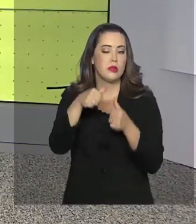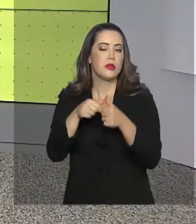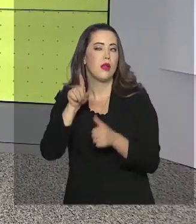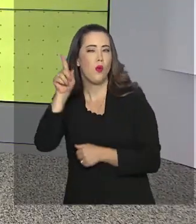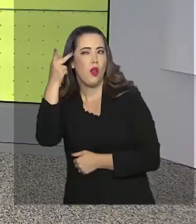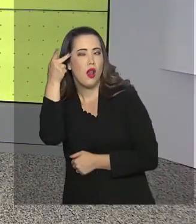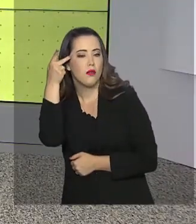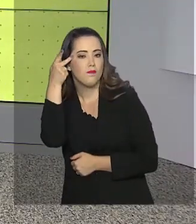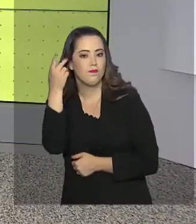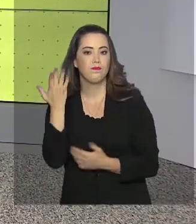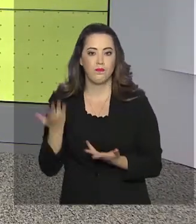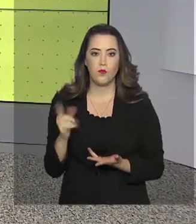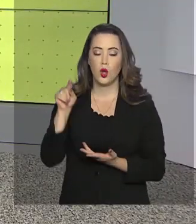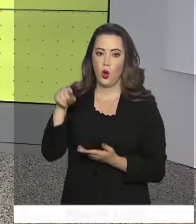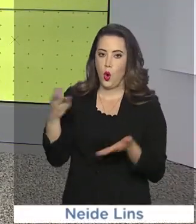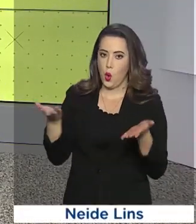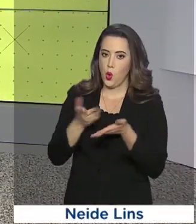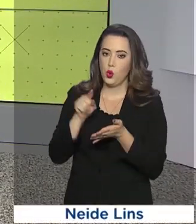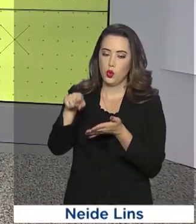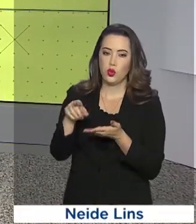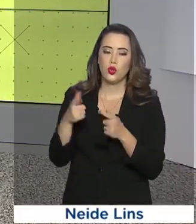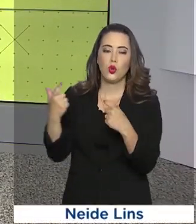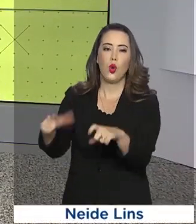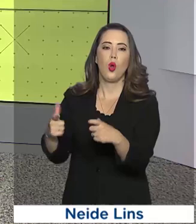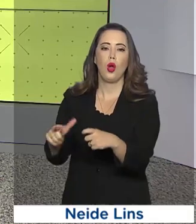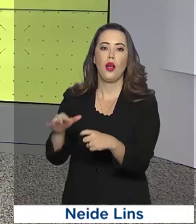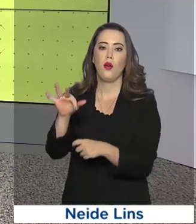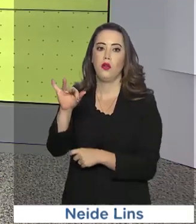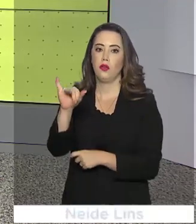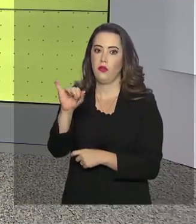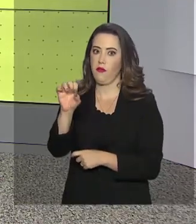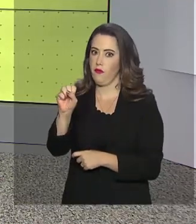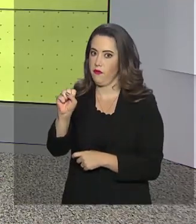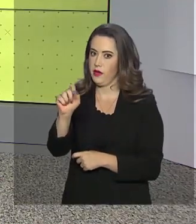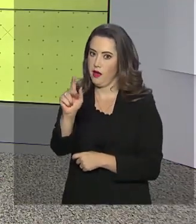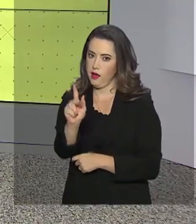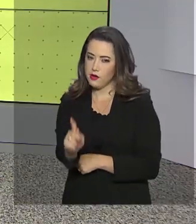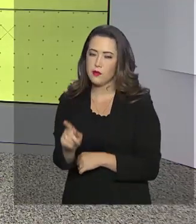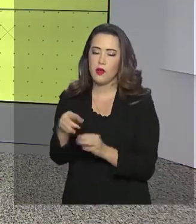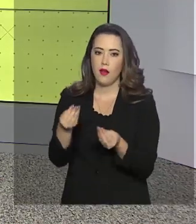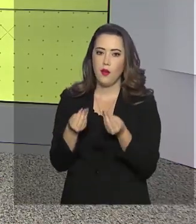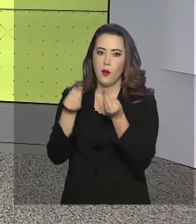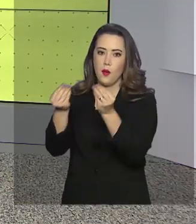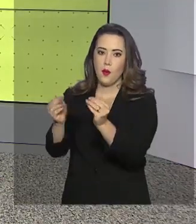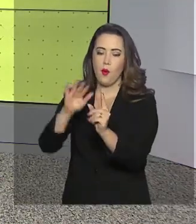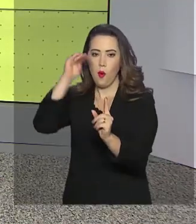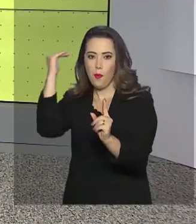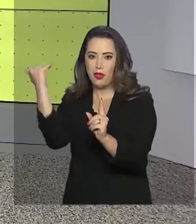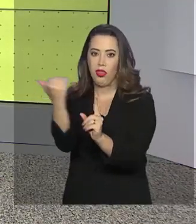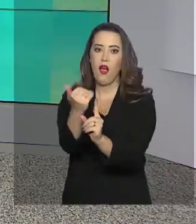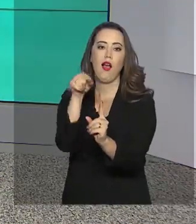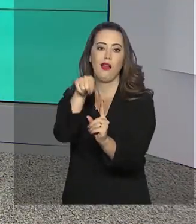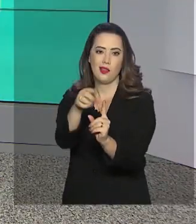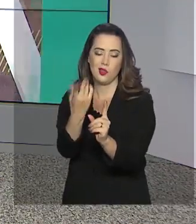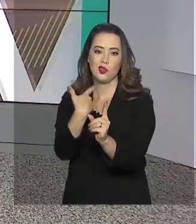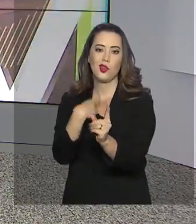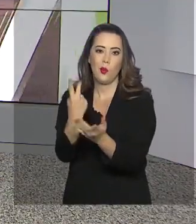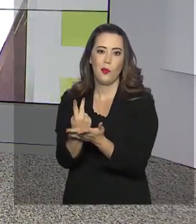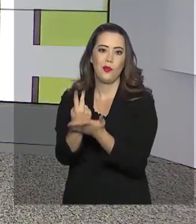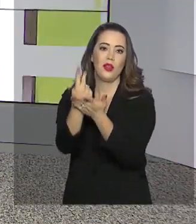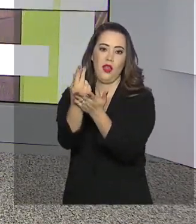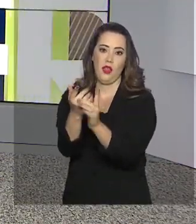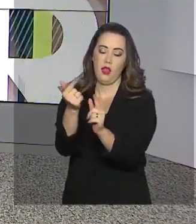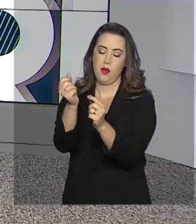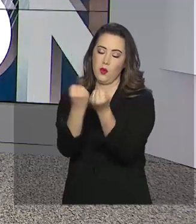mourão está em são paulo ainda hoje na sede da fiesp ele será homenageado com a ordem do mérito industrial mais cedo